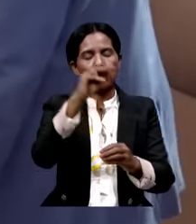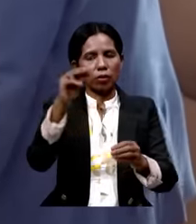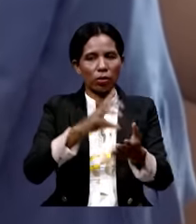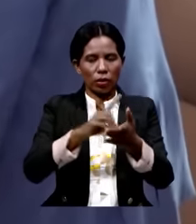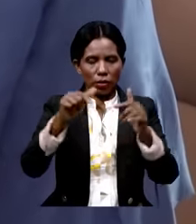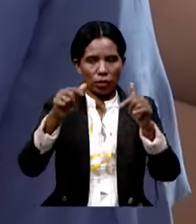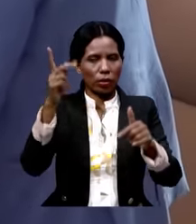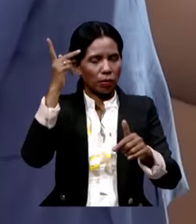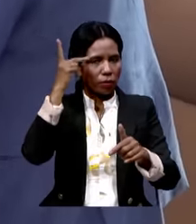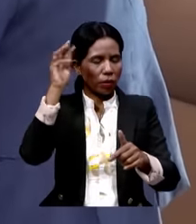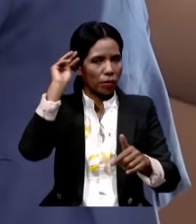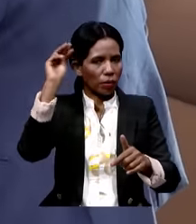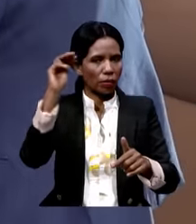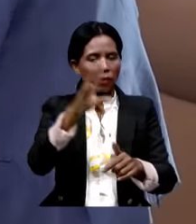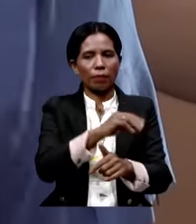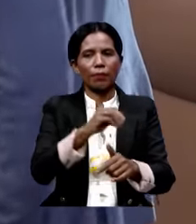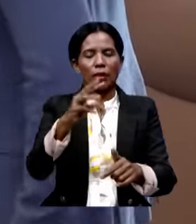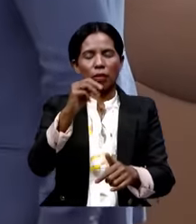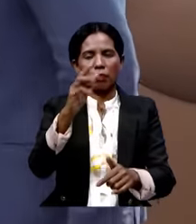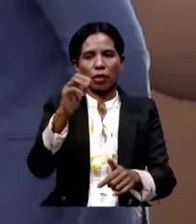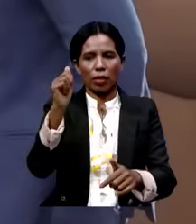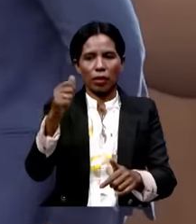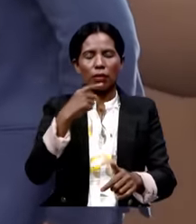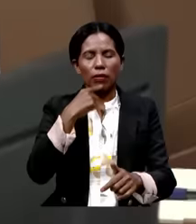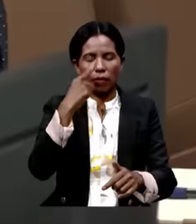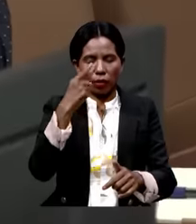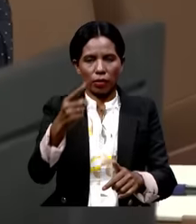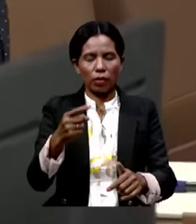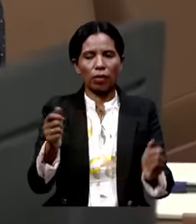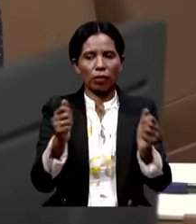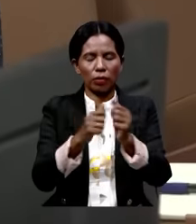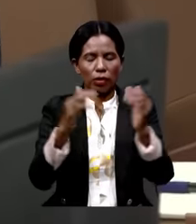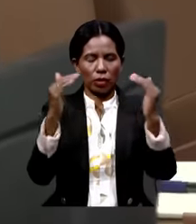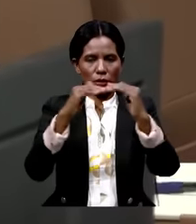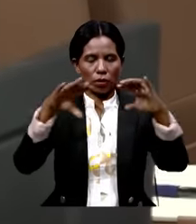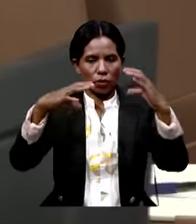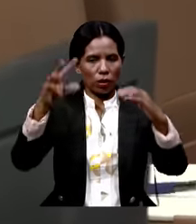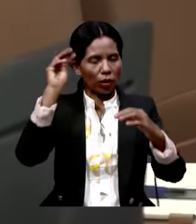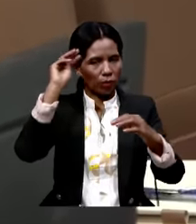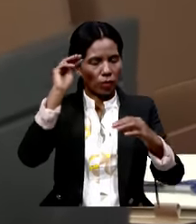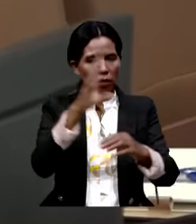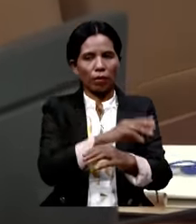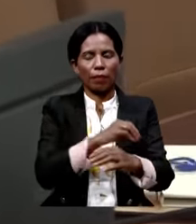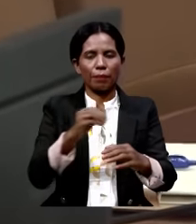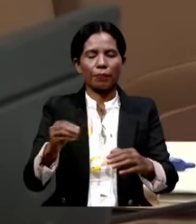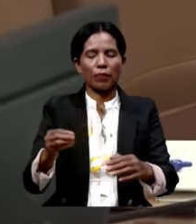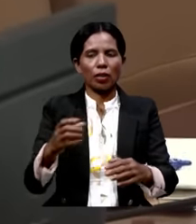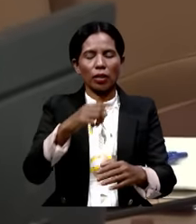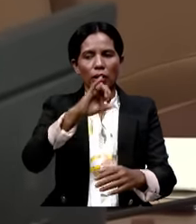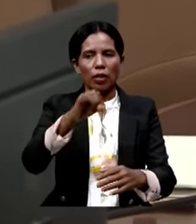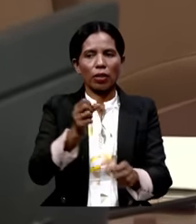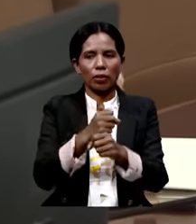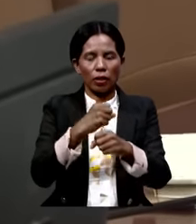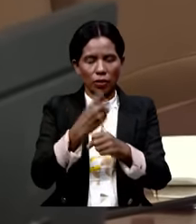ne primeiro-ministro interino Mariano Assanami Sabino convoca a reunião Conselho Ministro Extraordinário Urgente o de